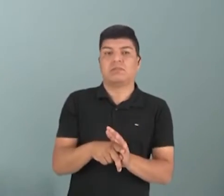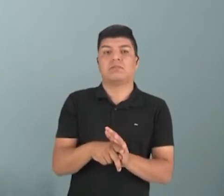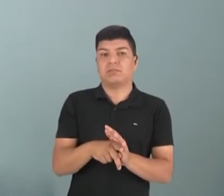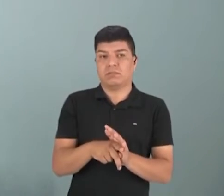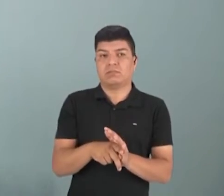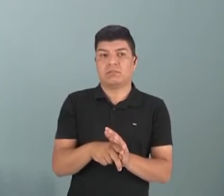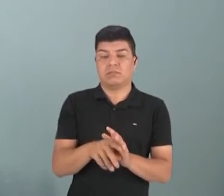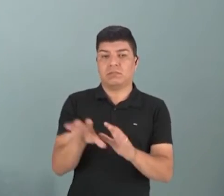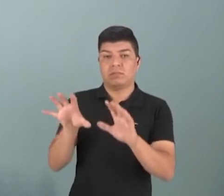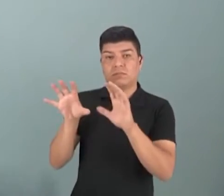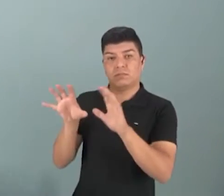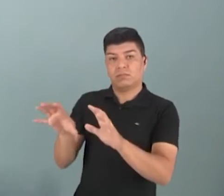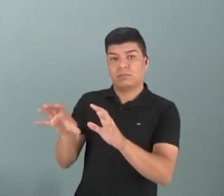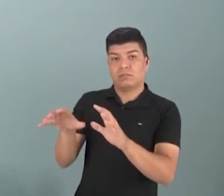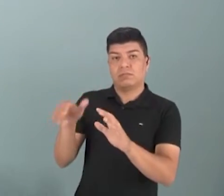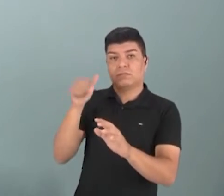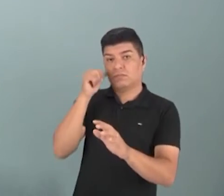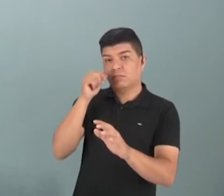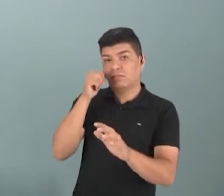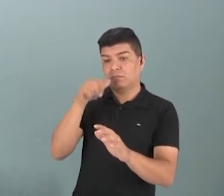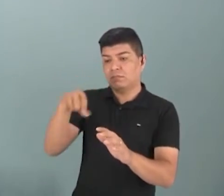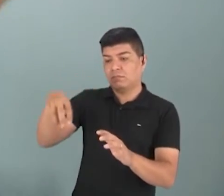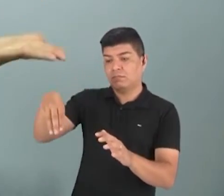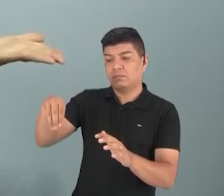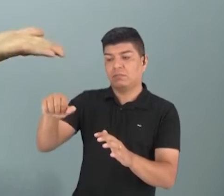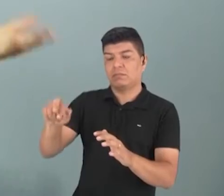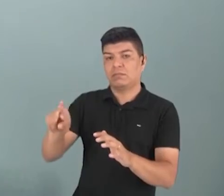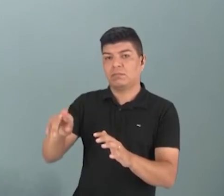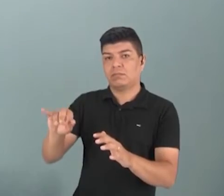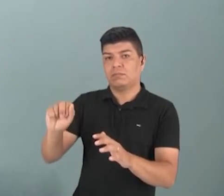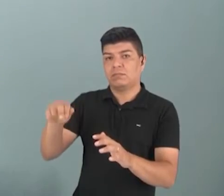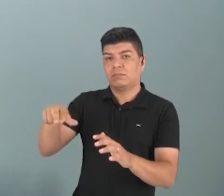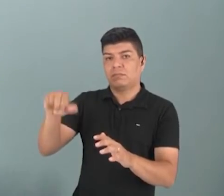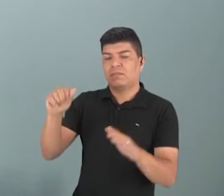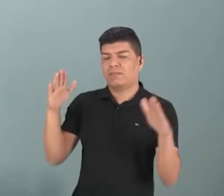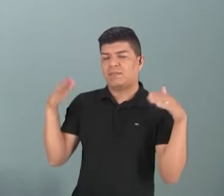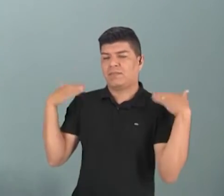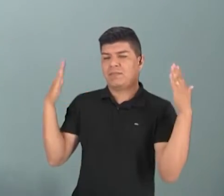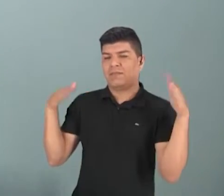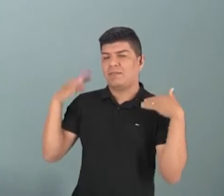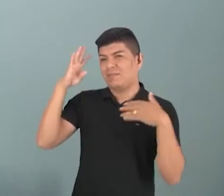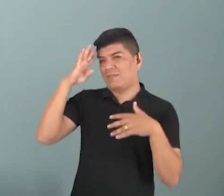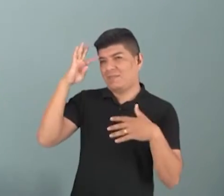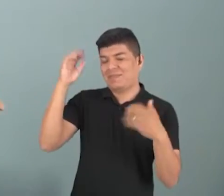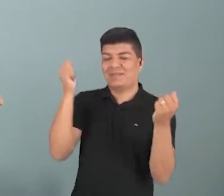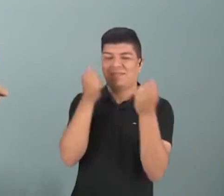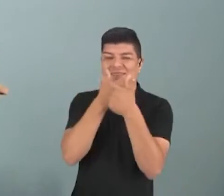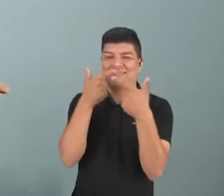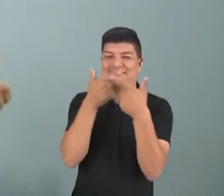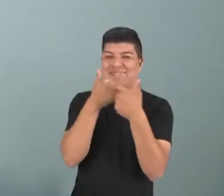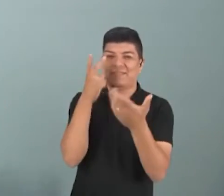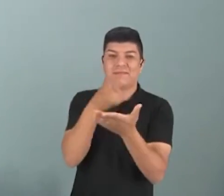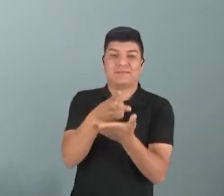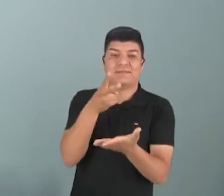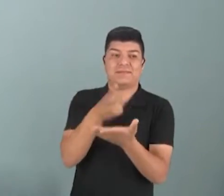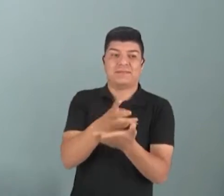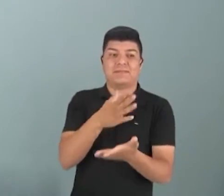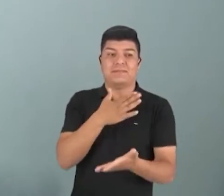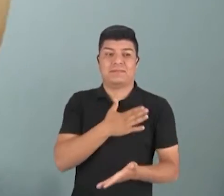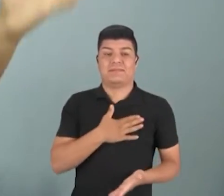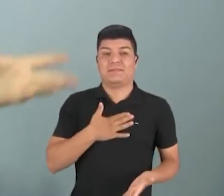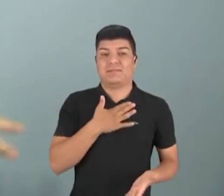então assim como Mariana ela era Alegre Sonhadora sorri o tempo todo